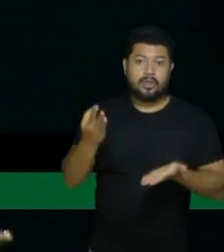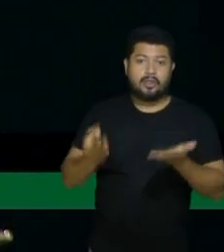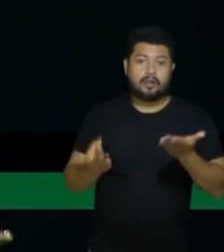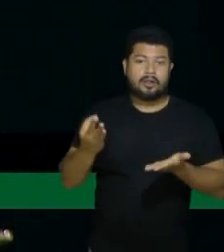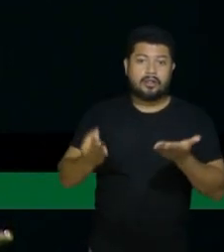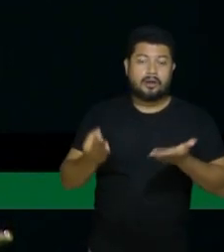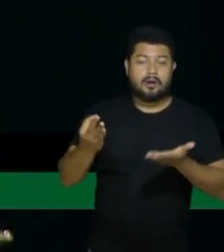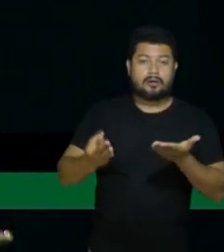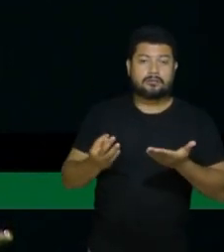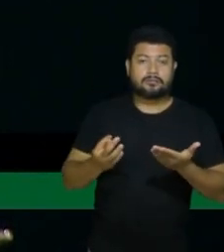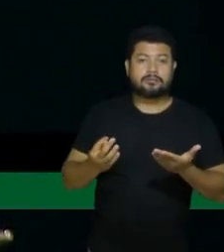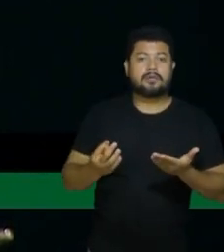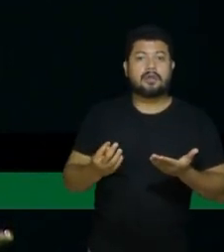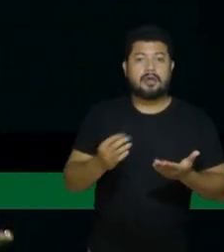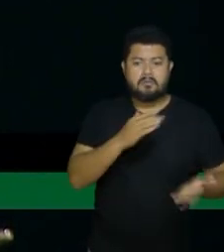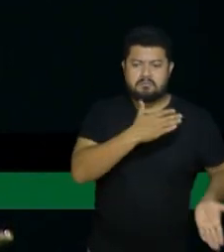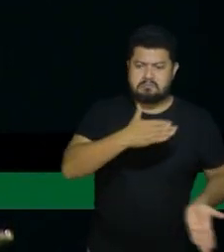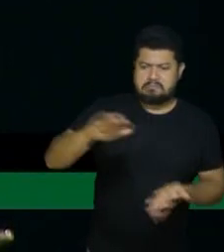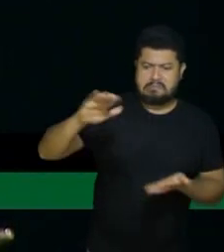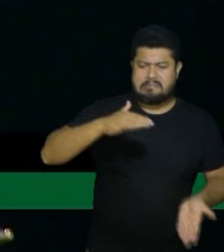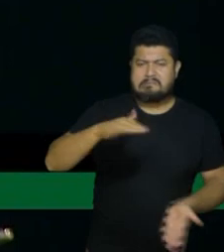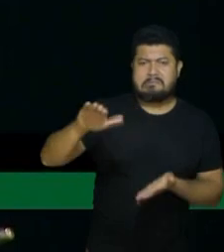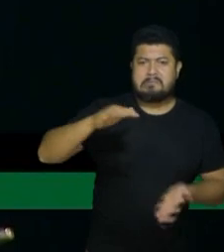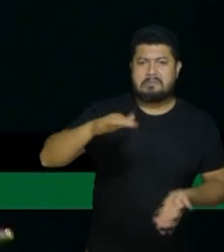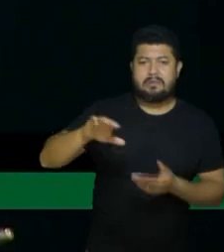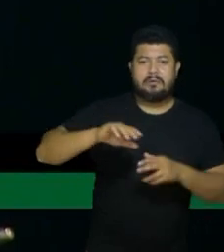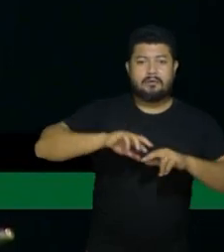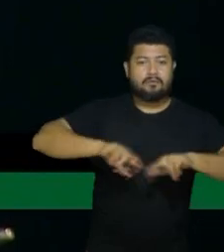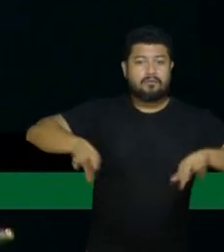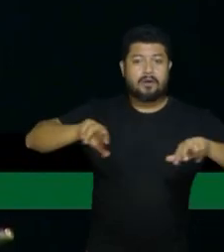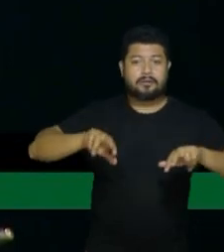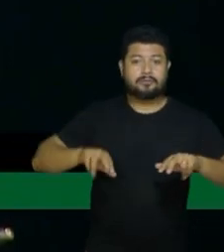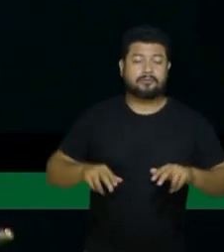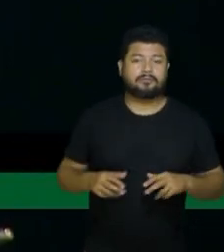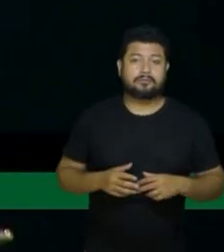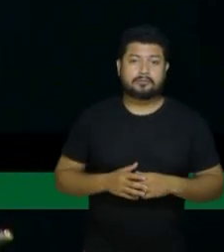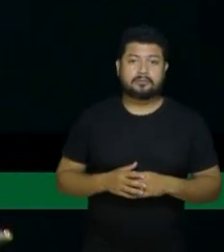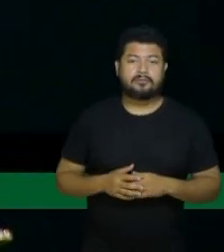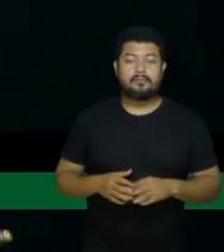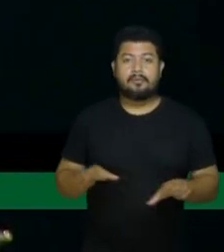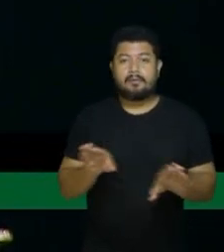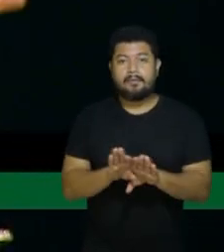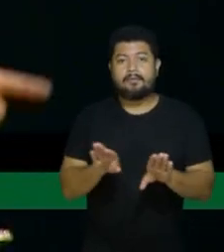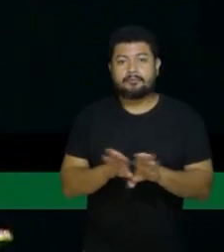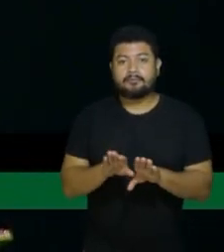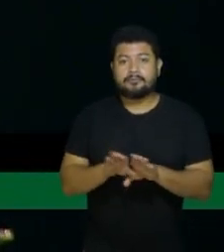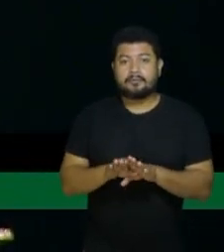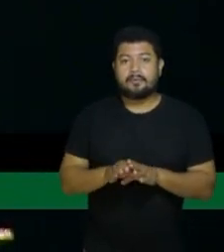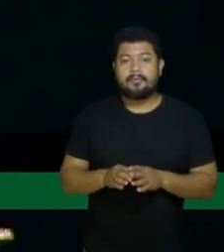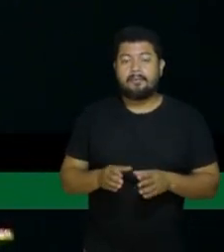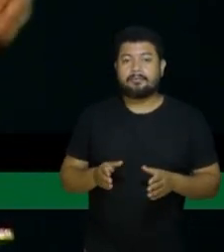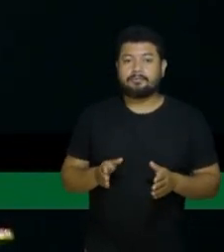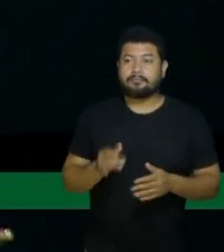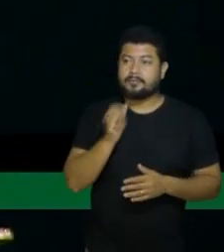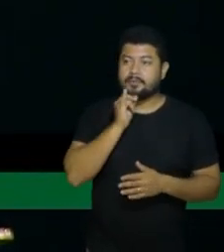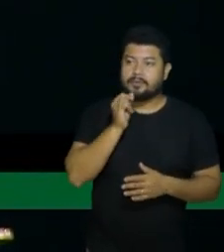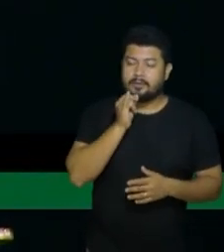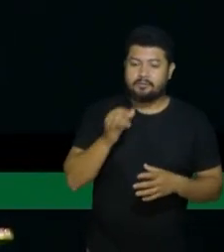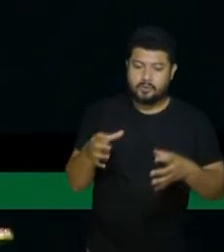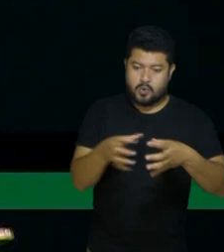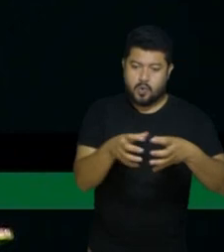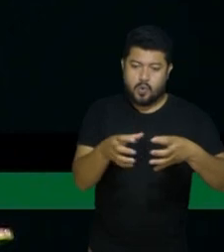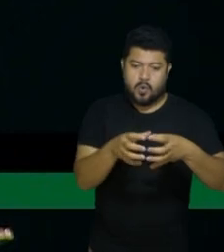doações pro Rio Grande do Sul fora isso inúmeros contingentes do bombeiro voluntário de grupo